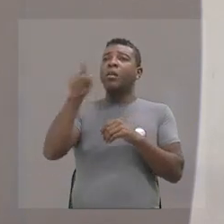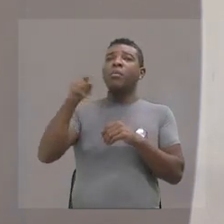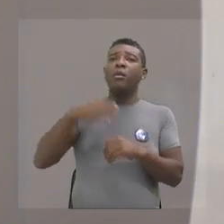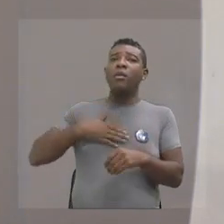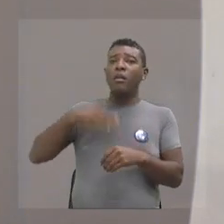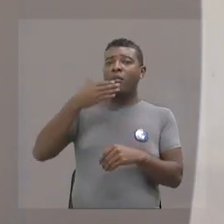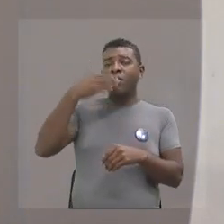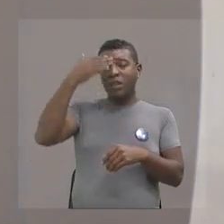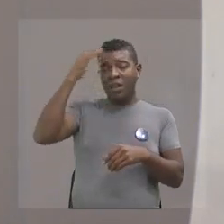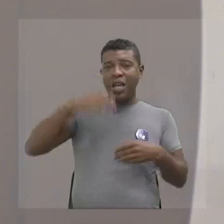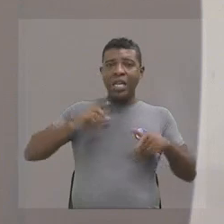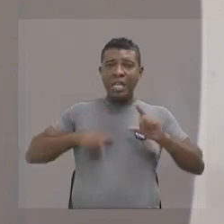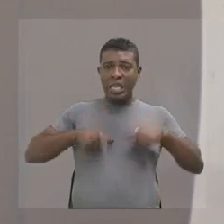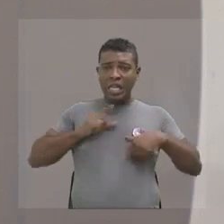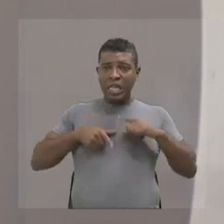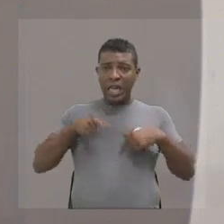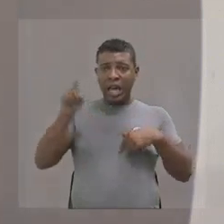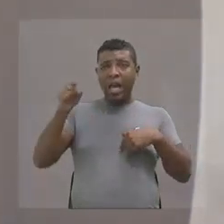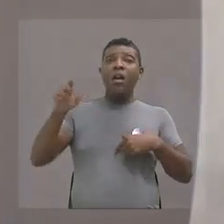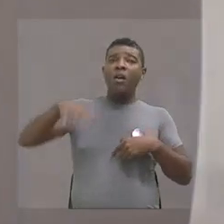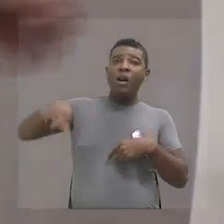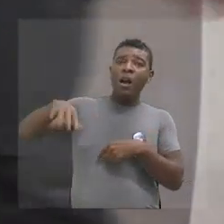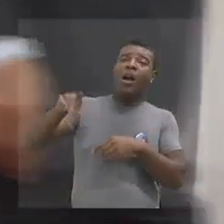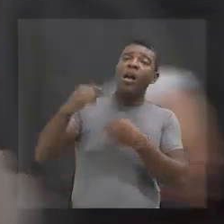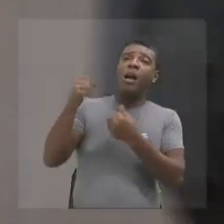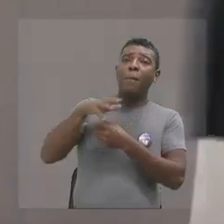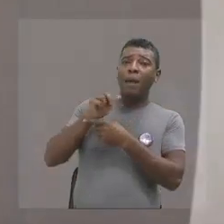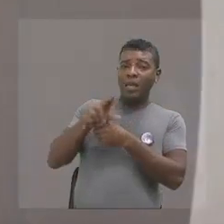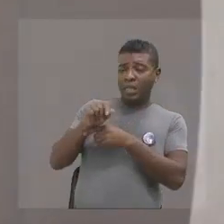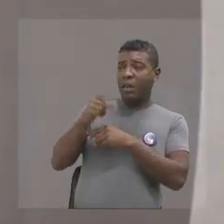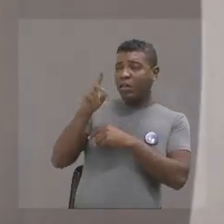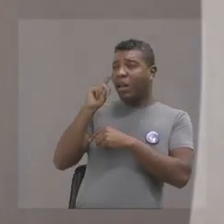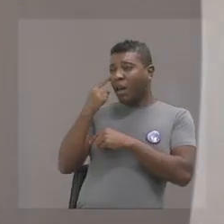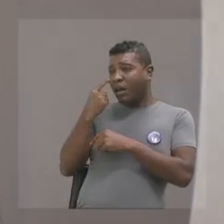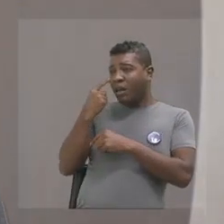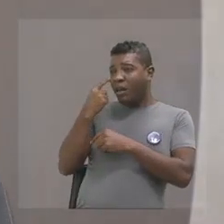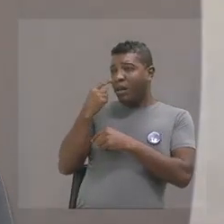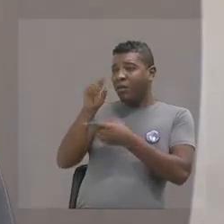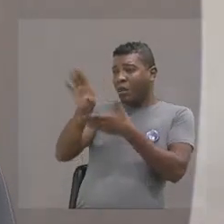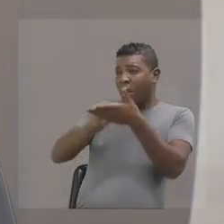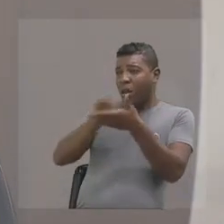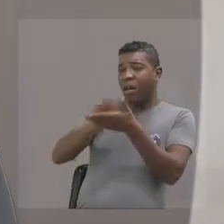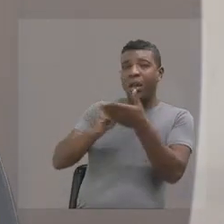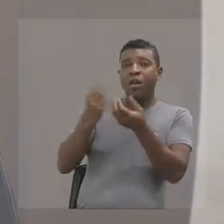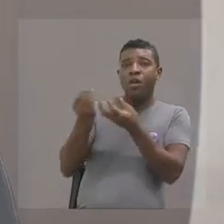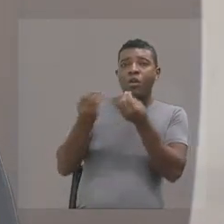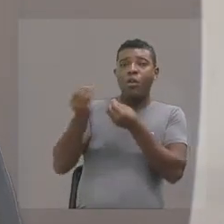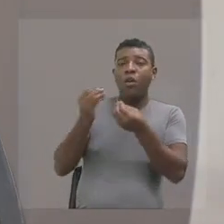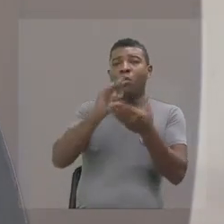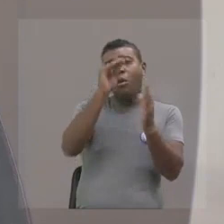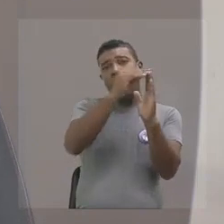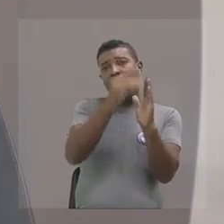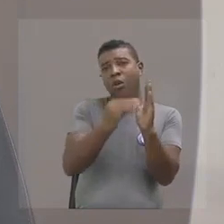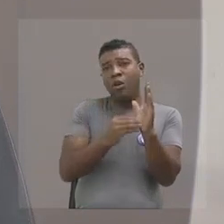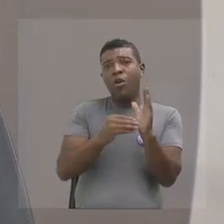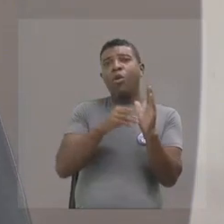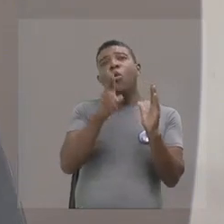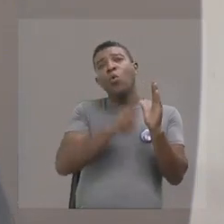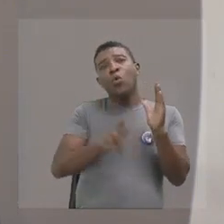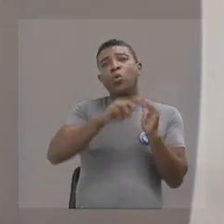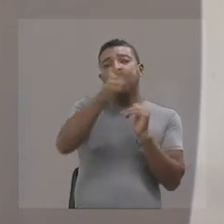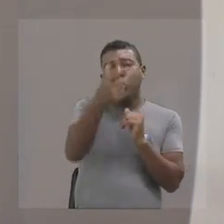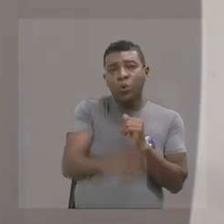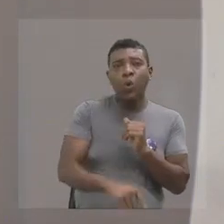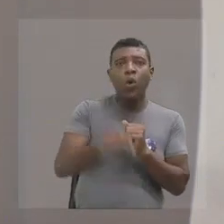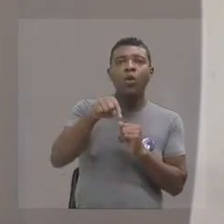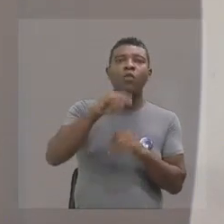dos Estados Unidos e o Marcelo Tem trabalhado é fortemente nessa implementação da agenda de reuso no estado de